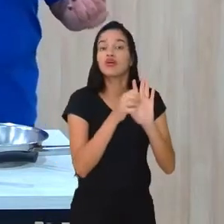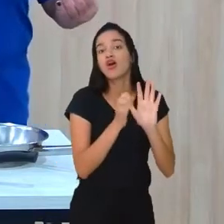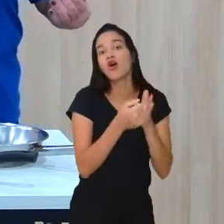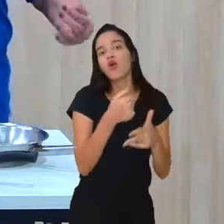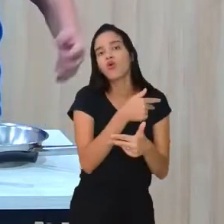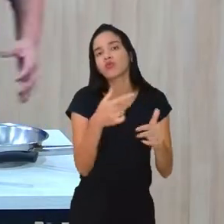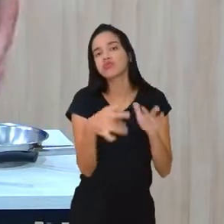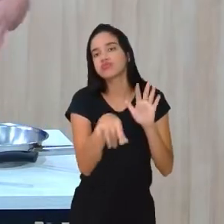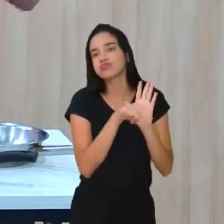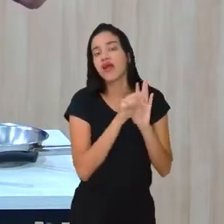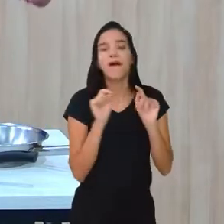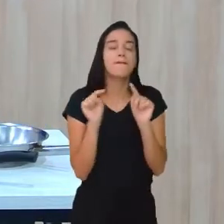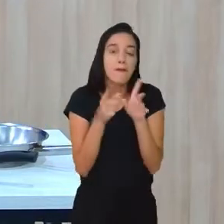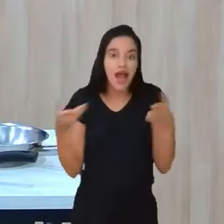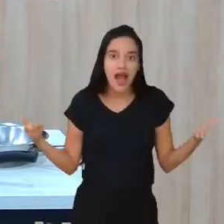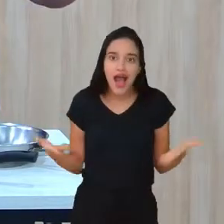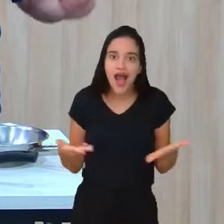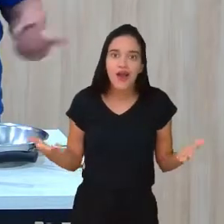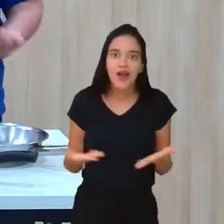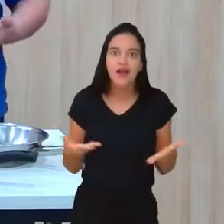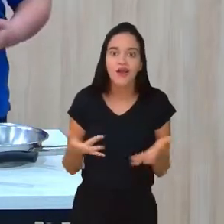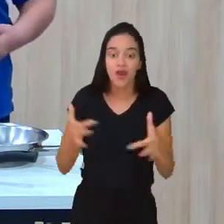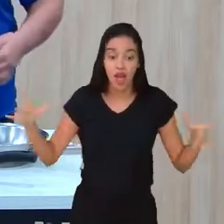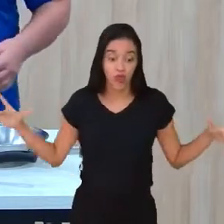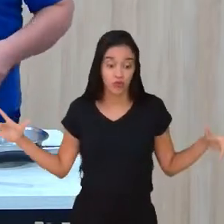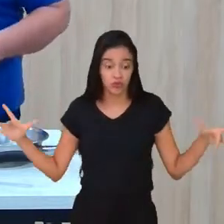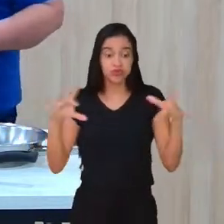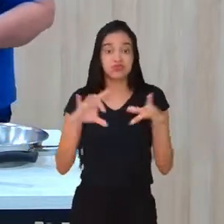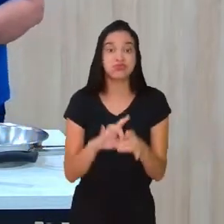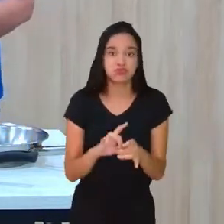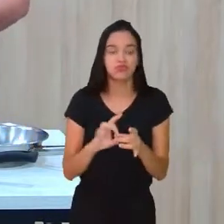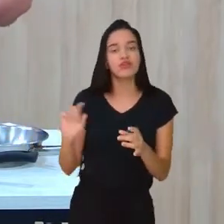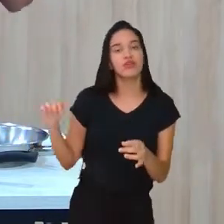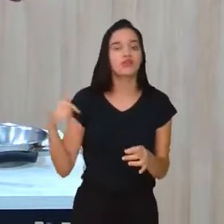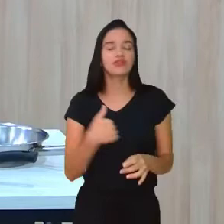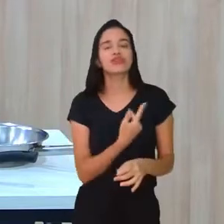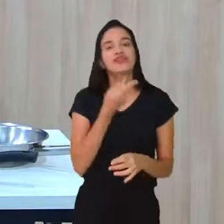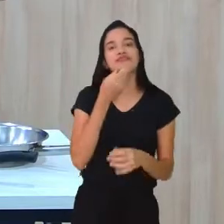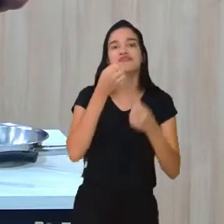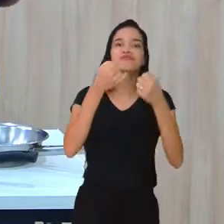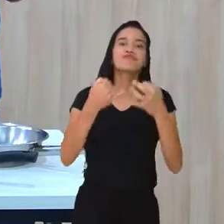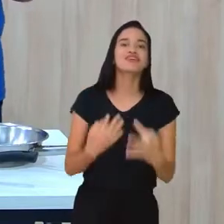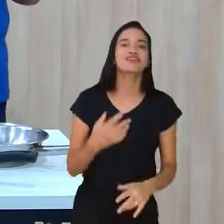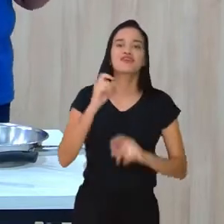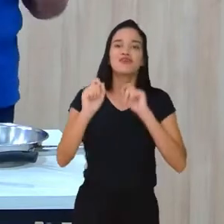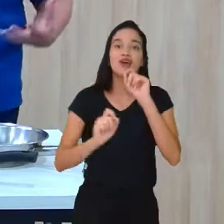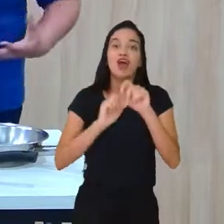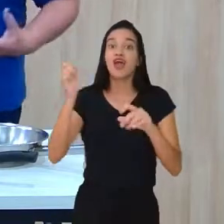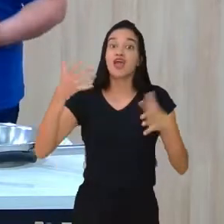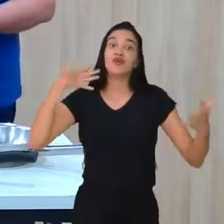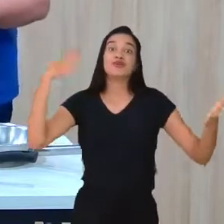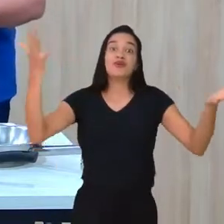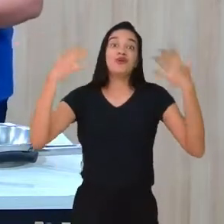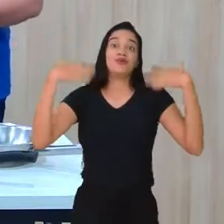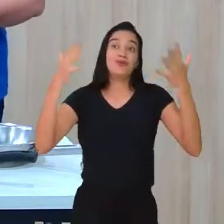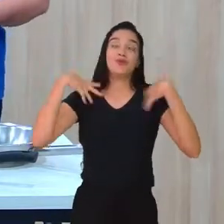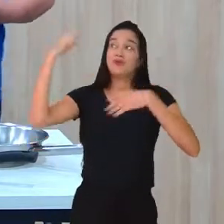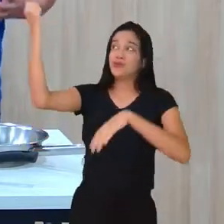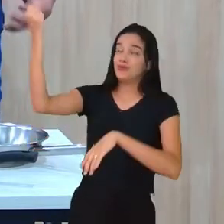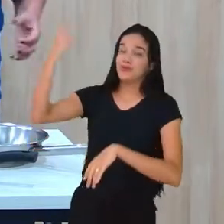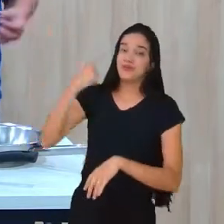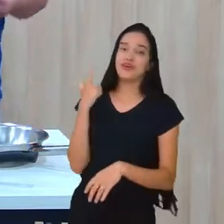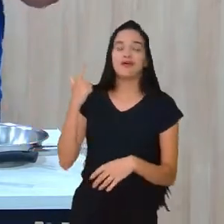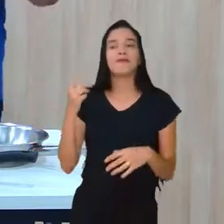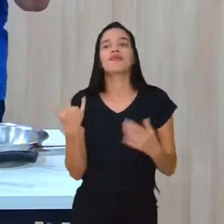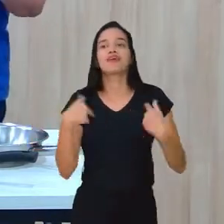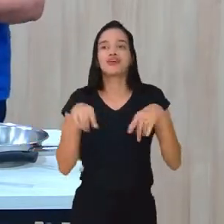ponto negativo? Mas agora é a hora de se unir, né? Sim. E aí a gente está falando de calor, de temperatura, e a nossa